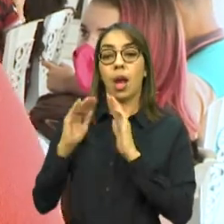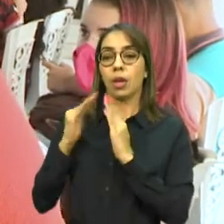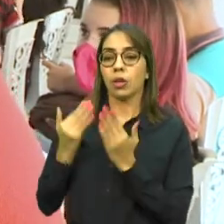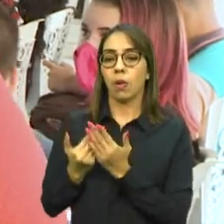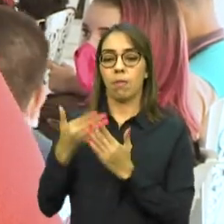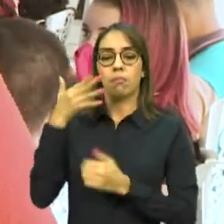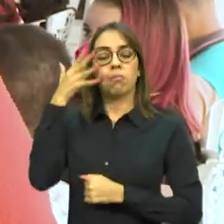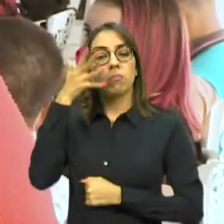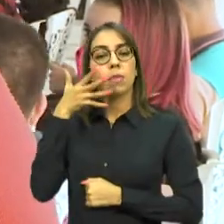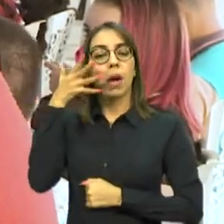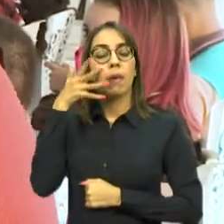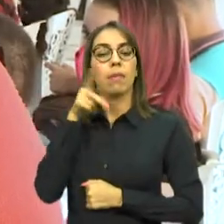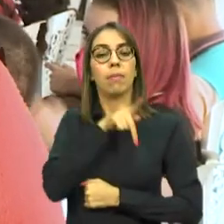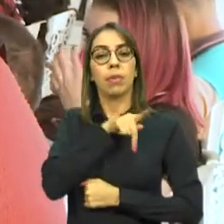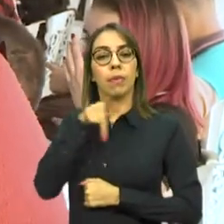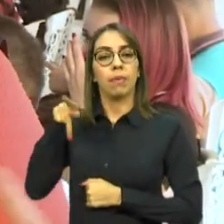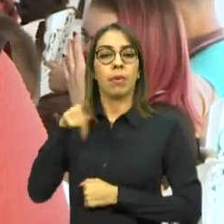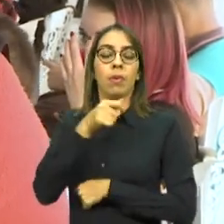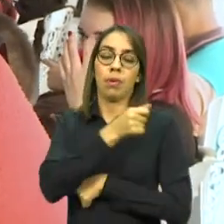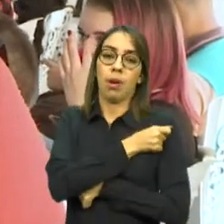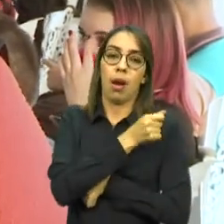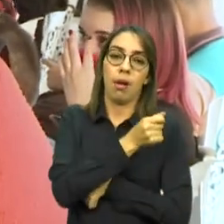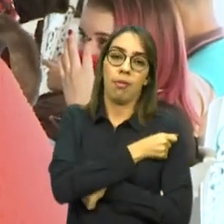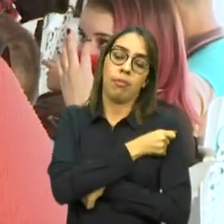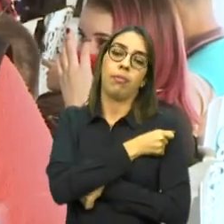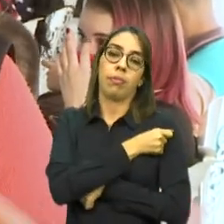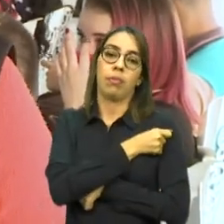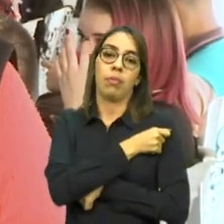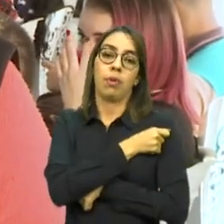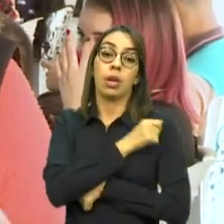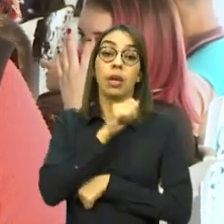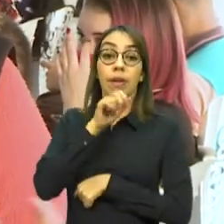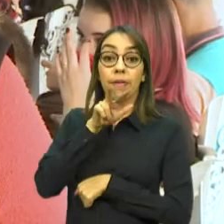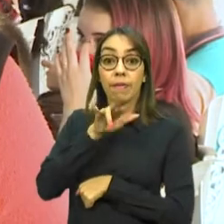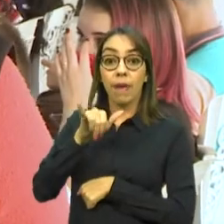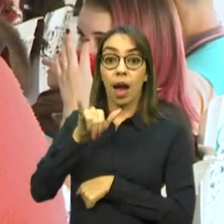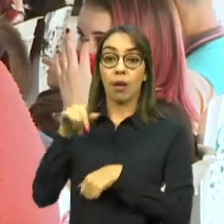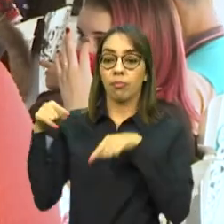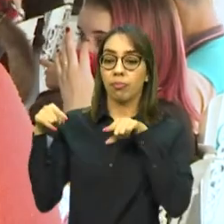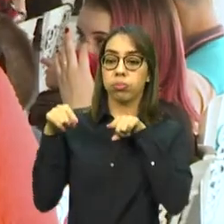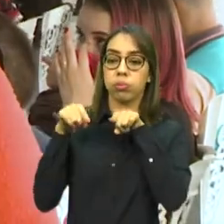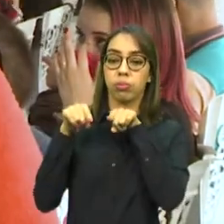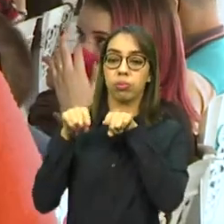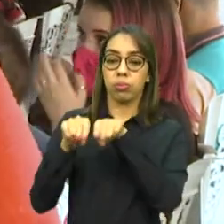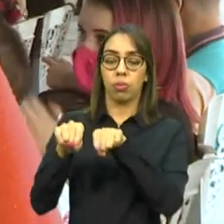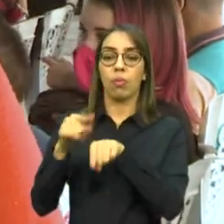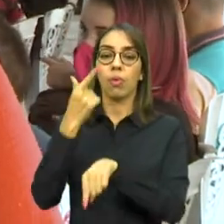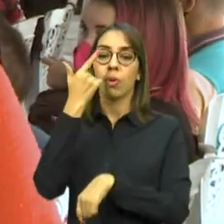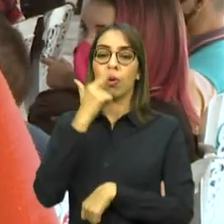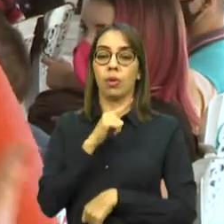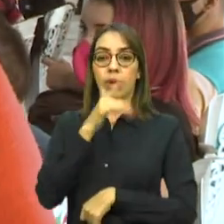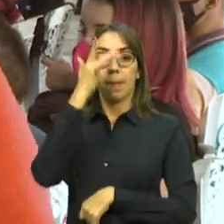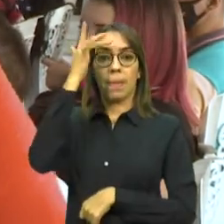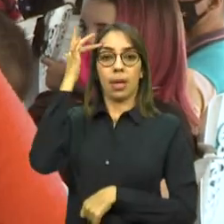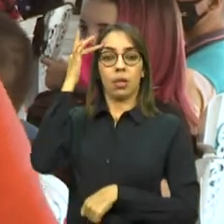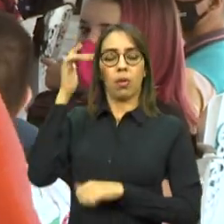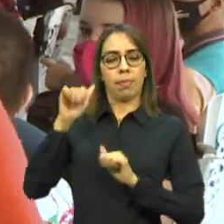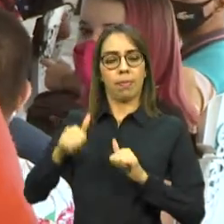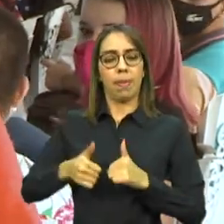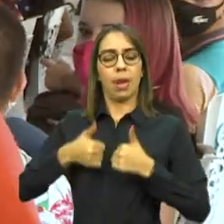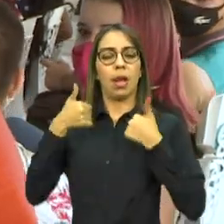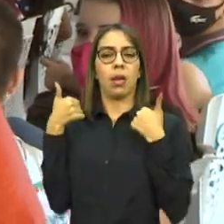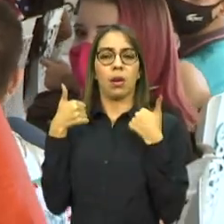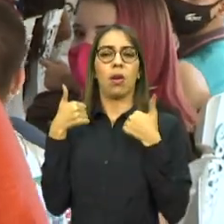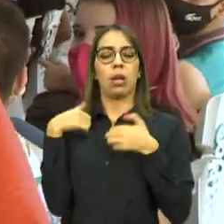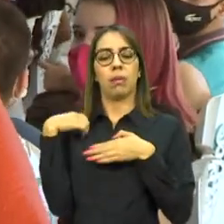e dos professores, alunos, para, no conjunto, as pessoas se tornarem pessoas melhores e conseguirem passar por todos